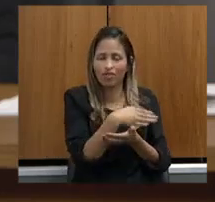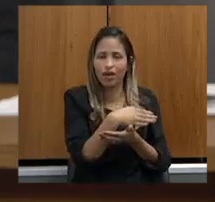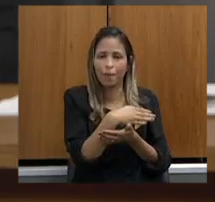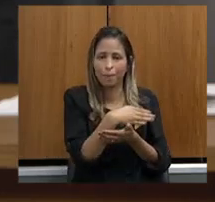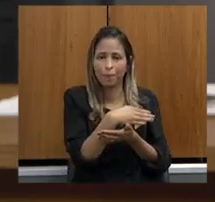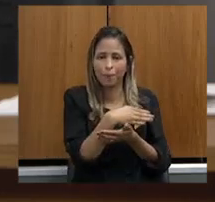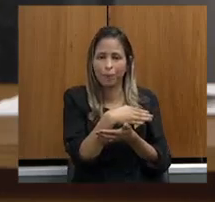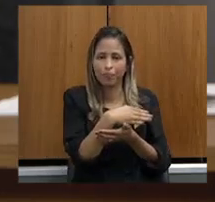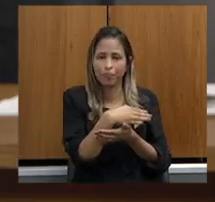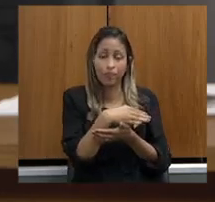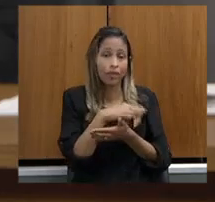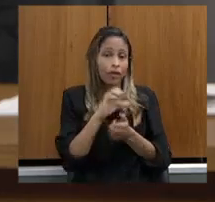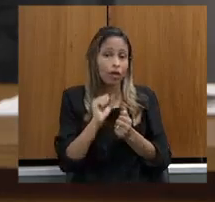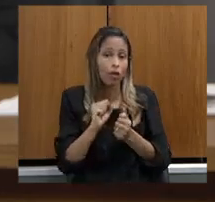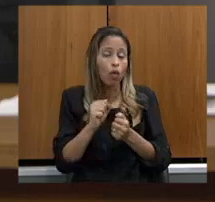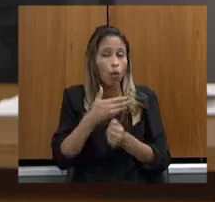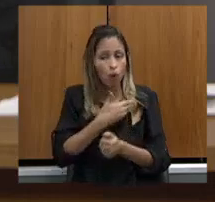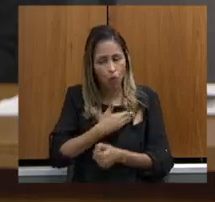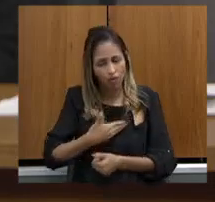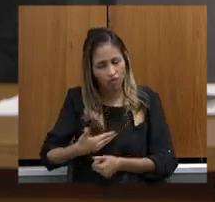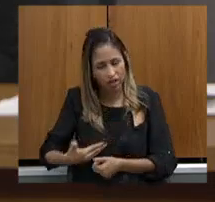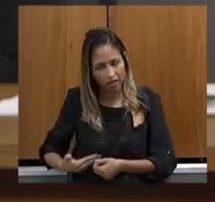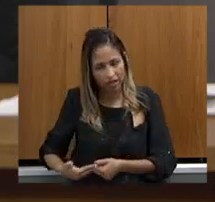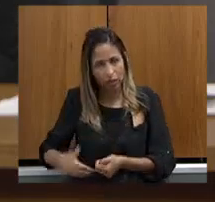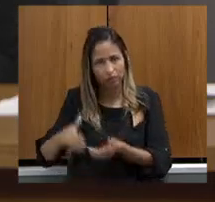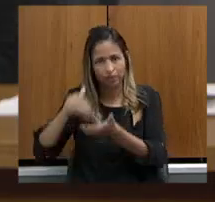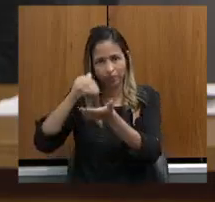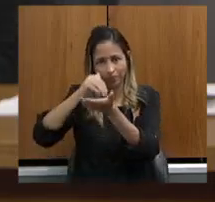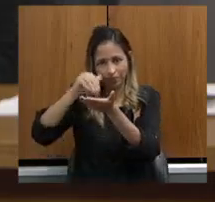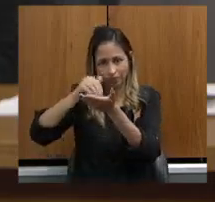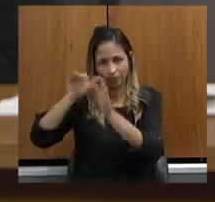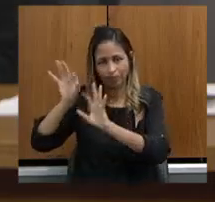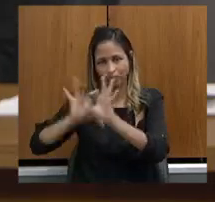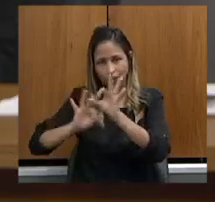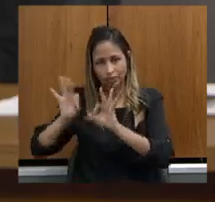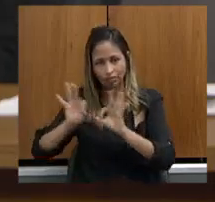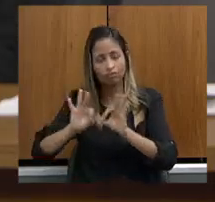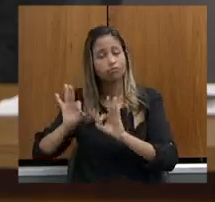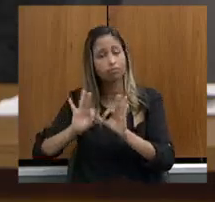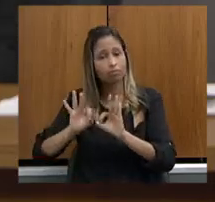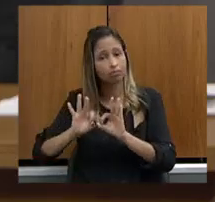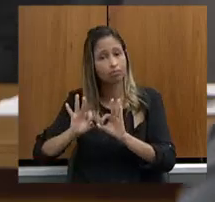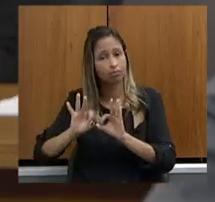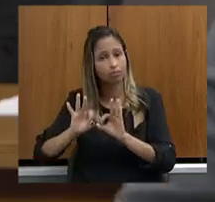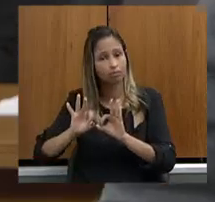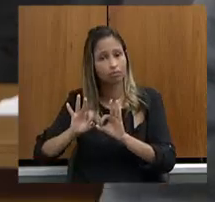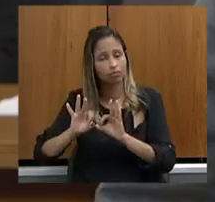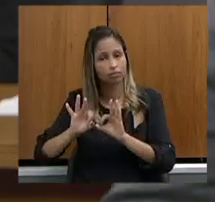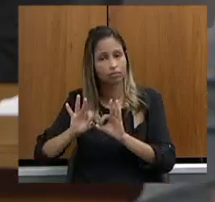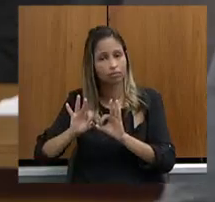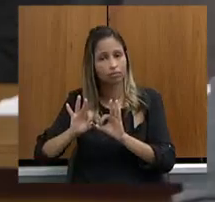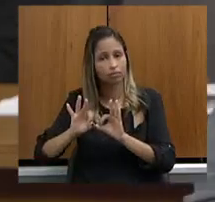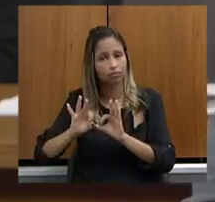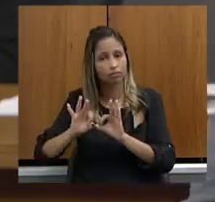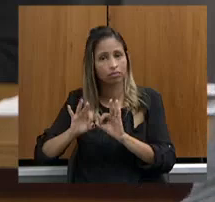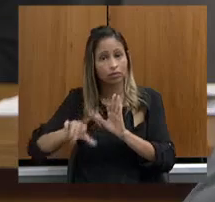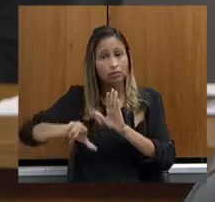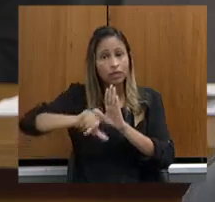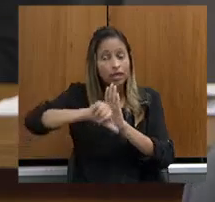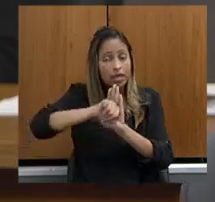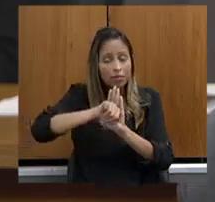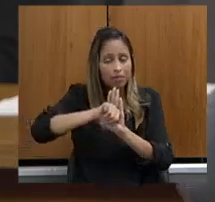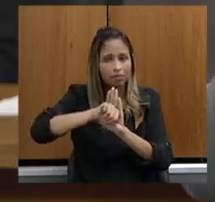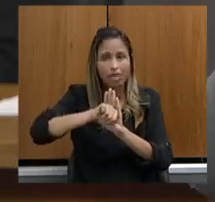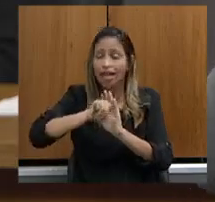sobre pena de o governador e a secretária de planejamento em correrem em crime de responsabilidade fiscal